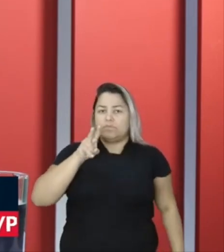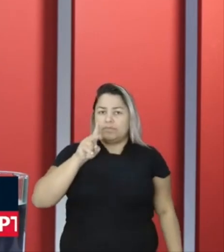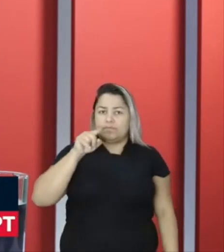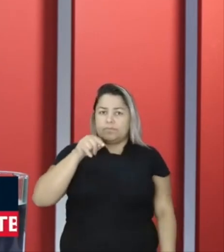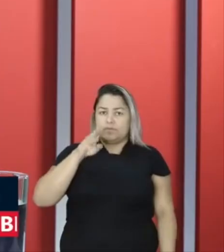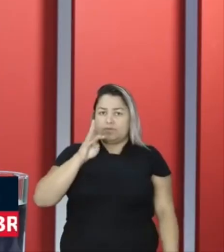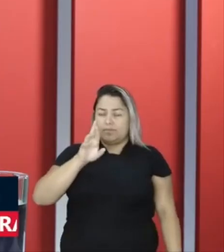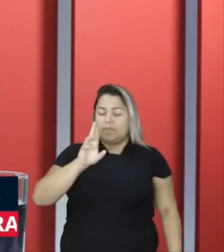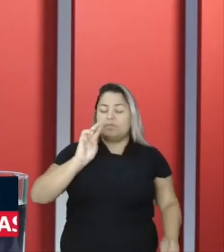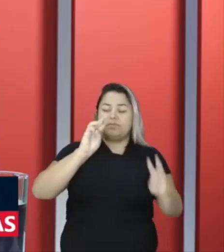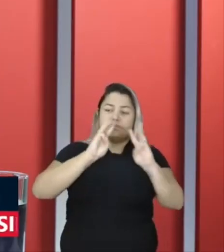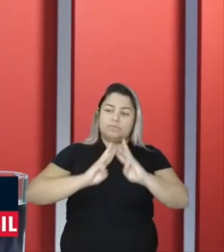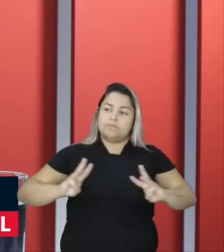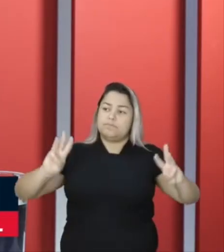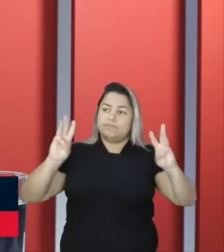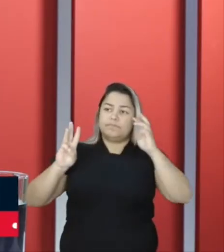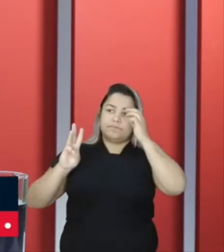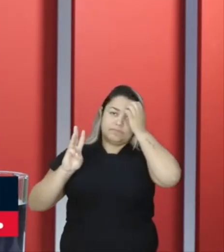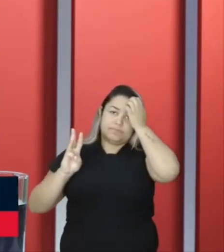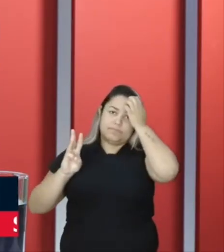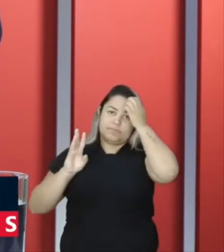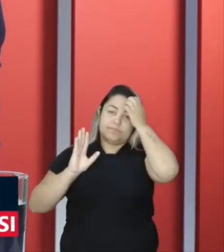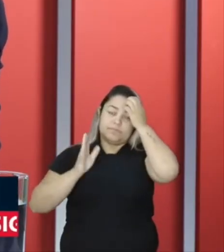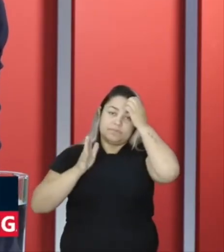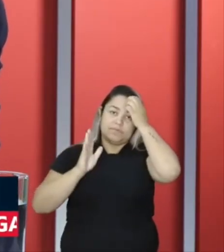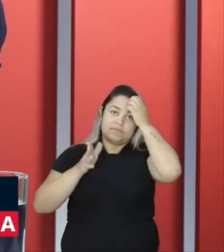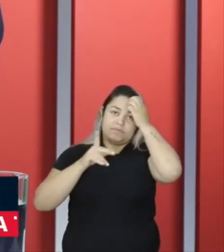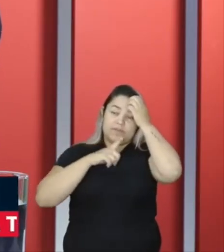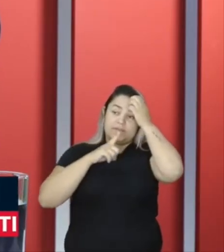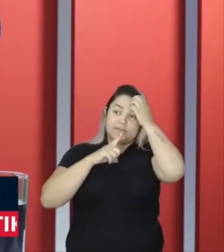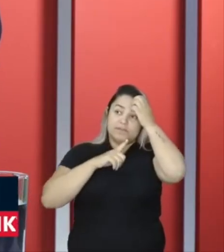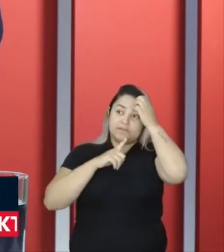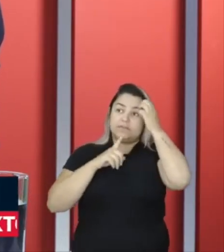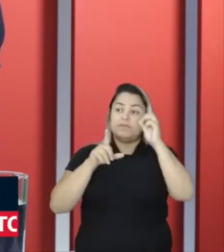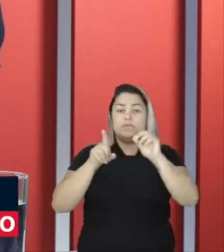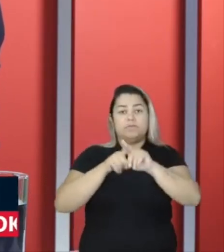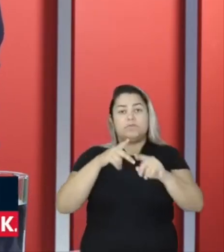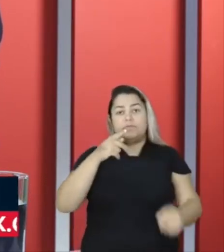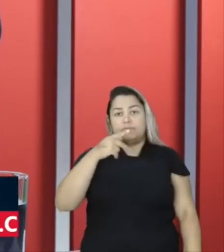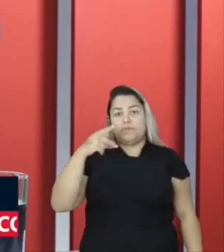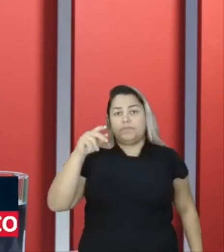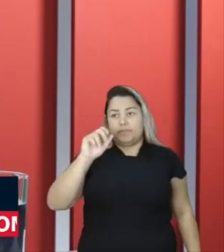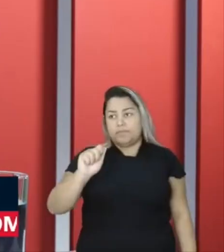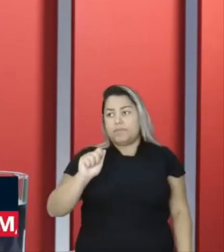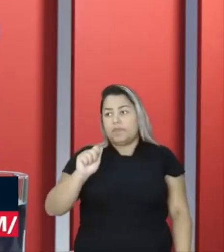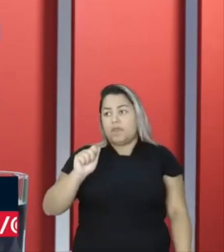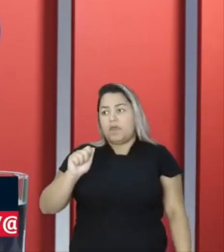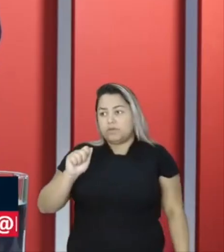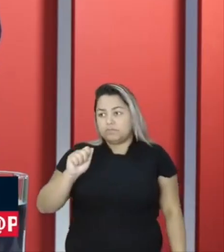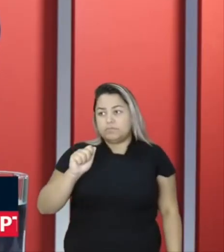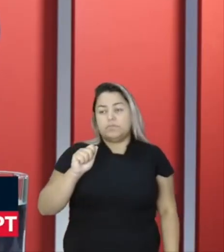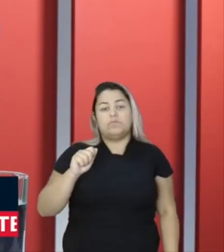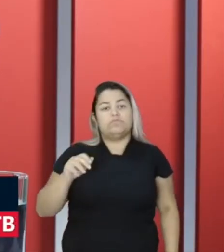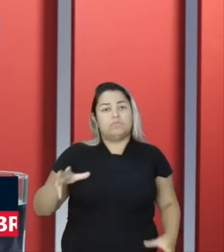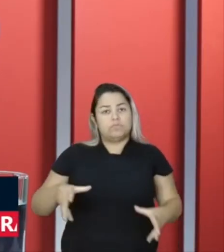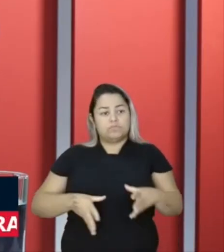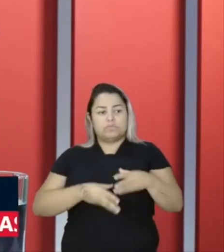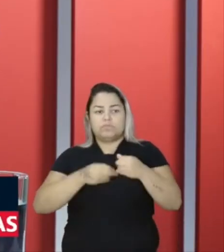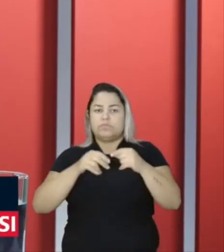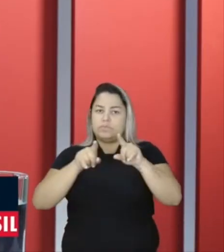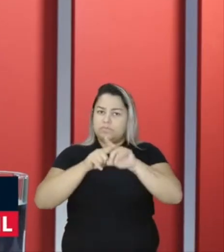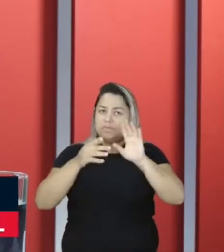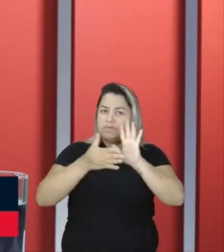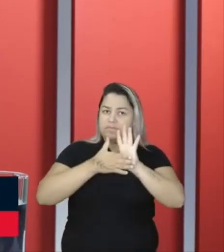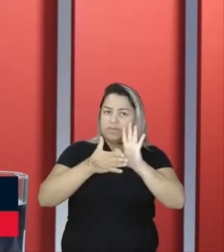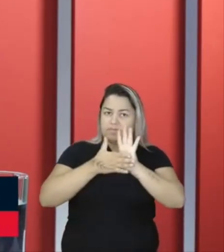gov.br/Brasil Participativo, e lá você já vai ter a devolutiva do PPA com o que foi incorporado das propostas, né,